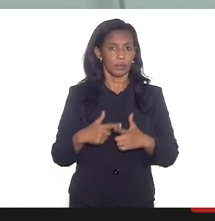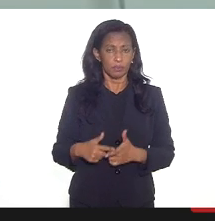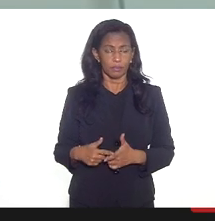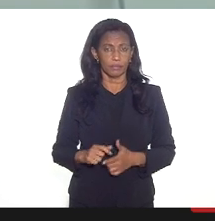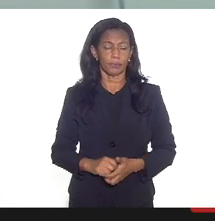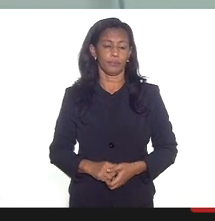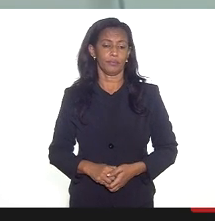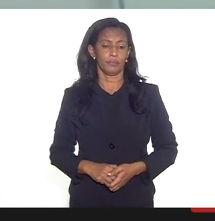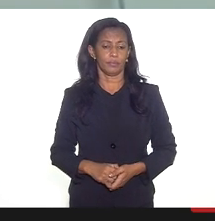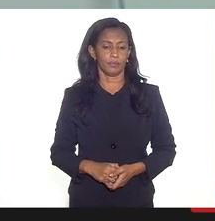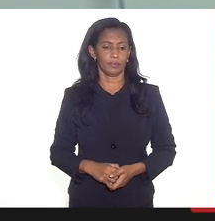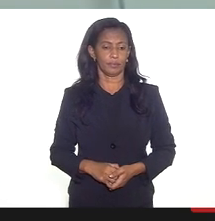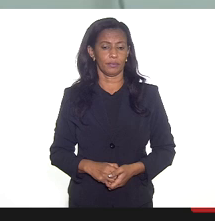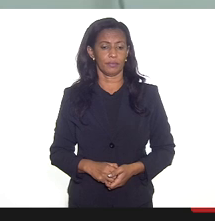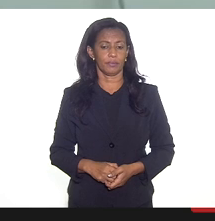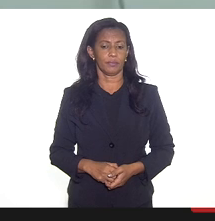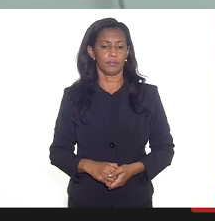É